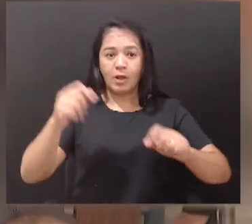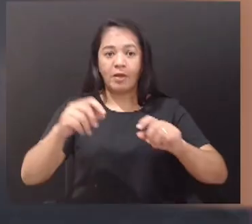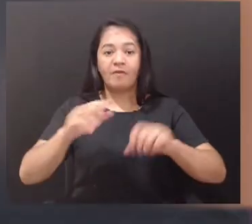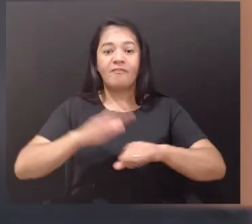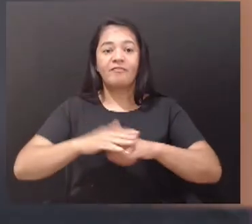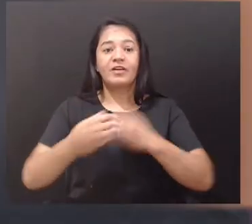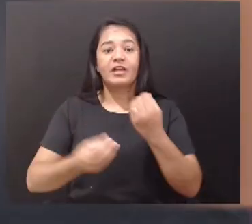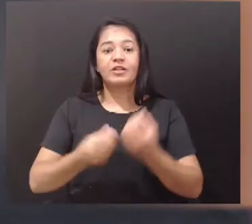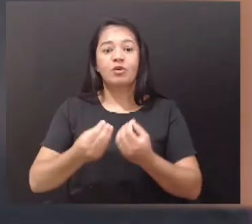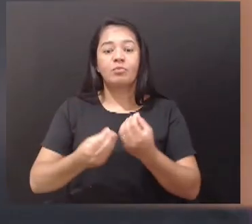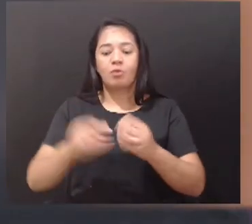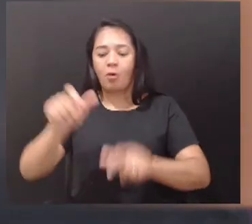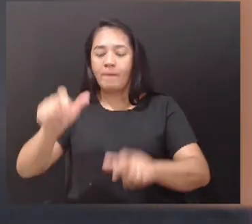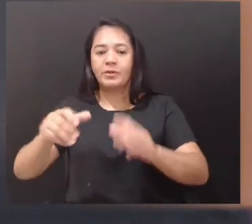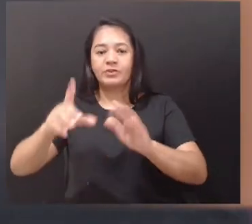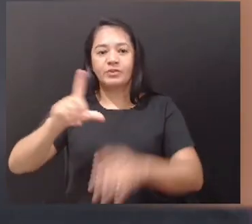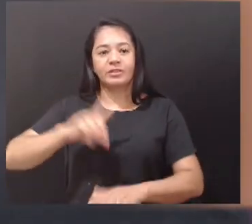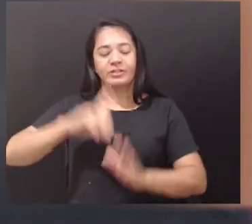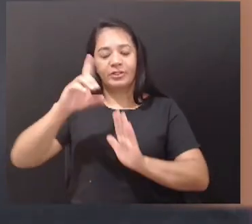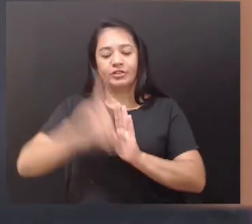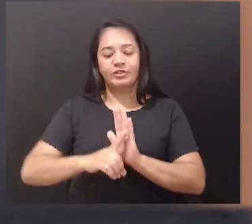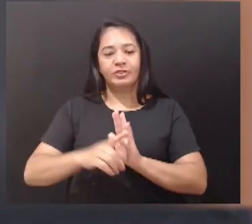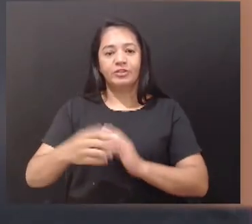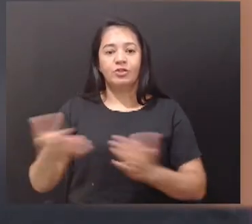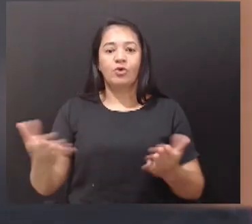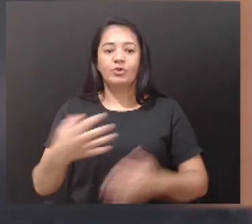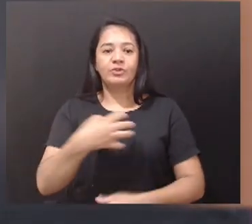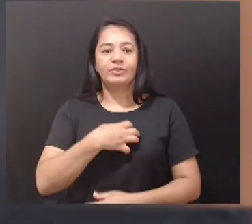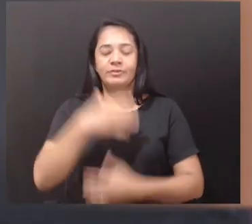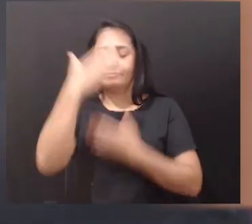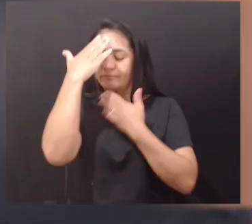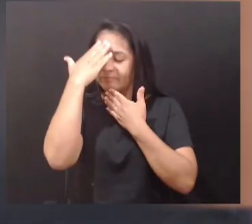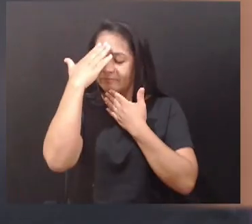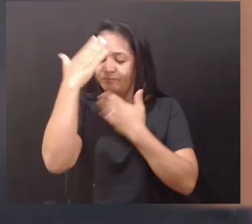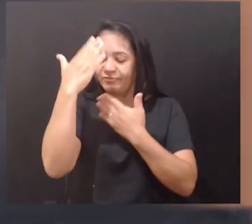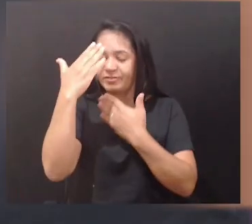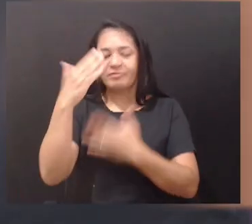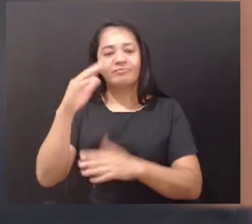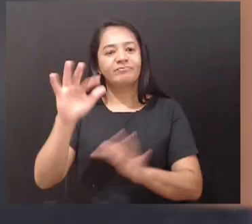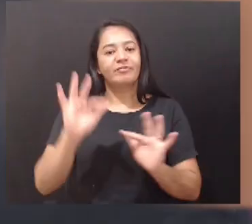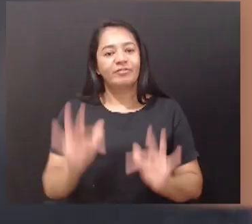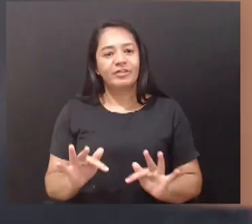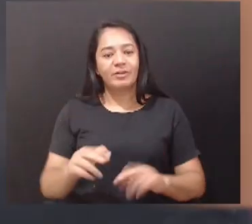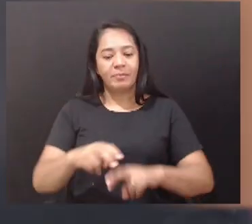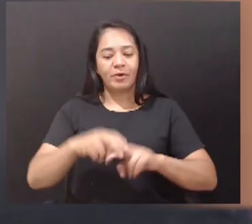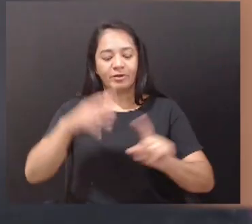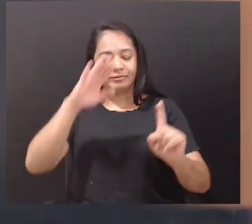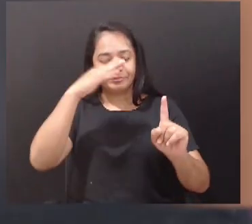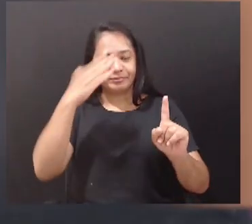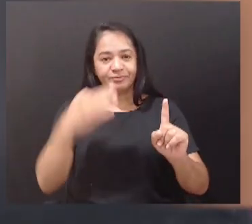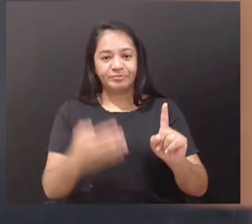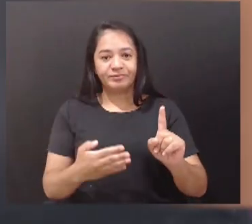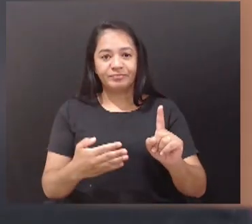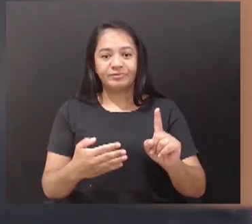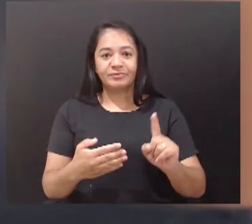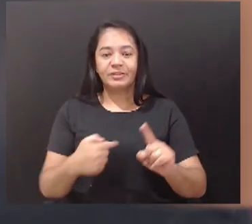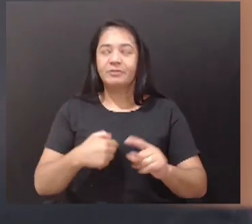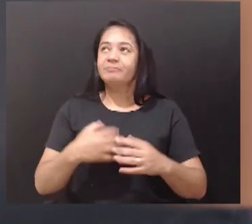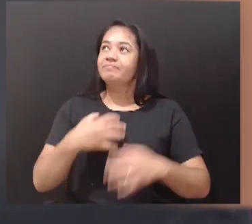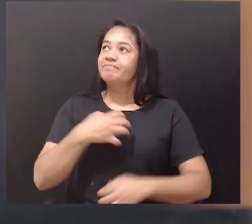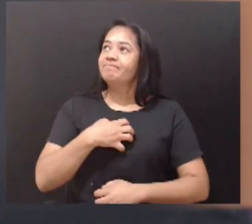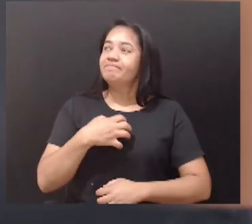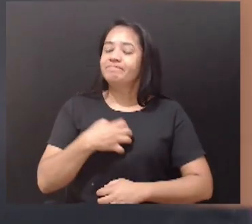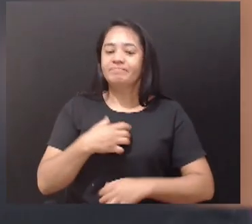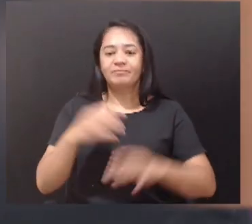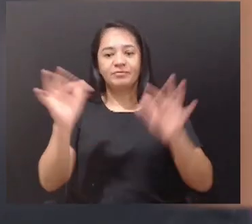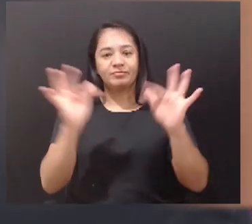Então, hoje eu me sinto muito feliz e muito agradecido por essa homenagem, Fico muito feliz de ter o